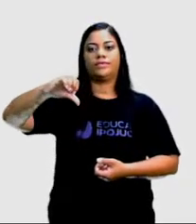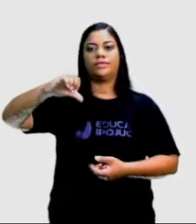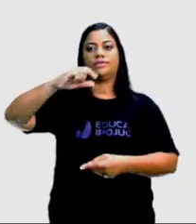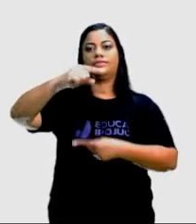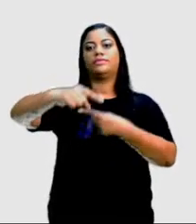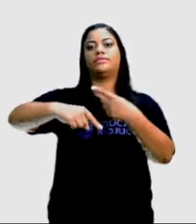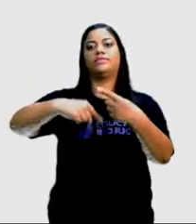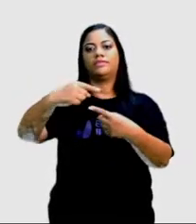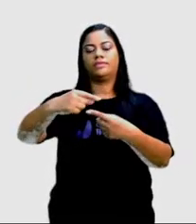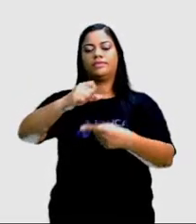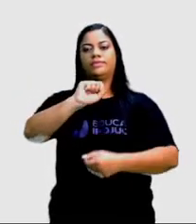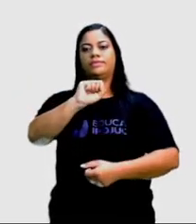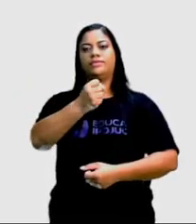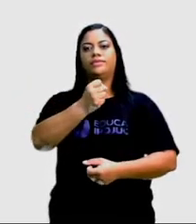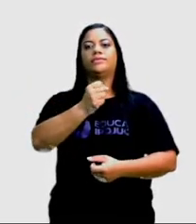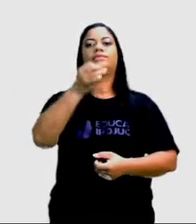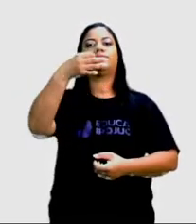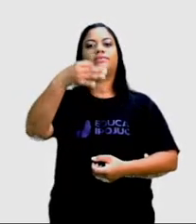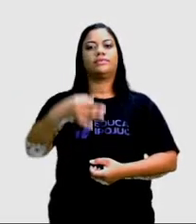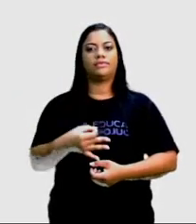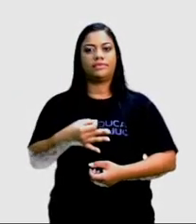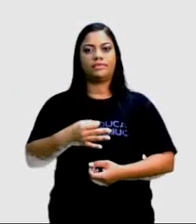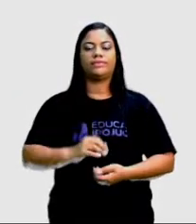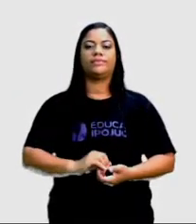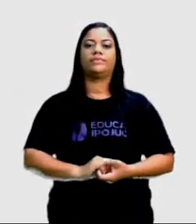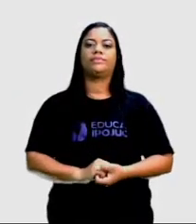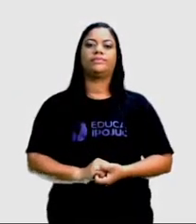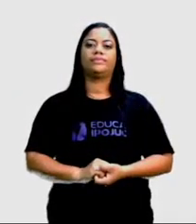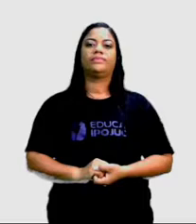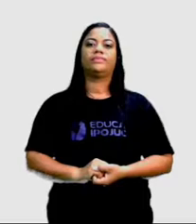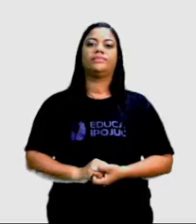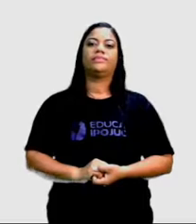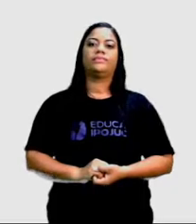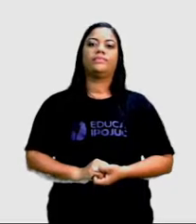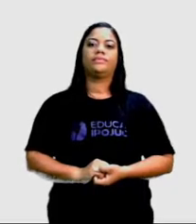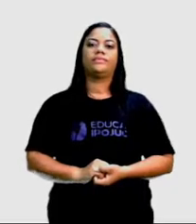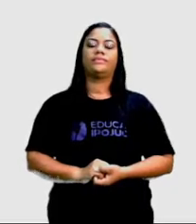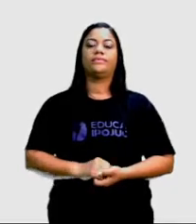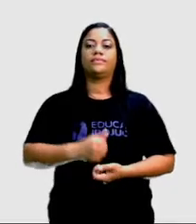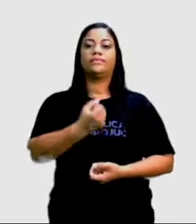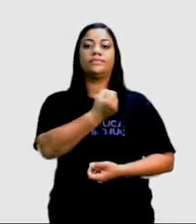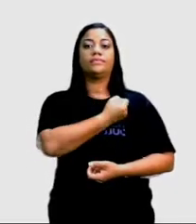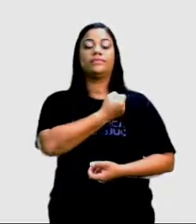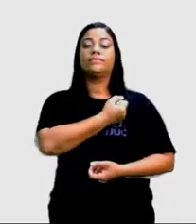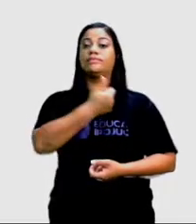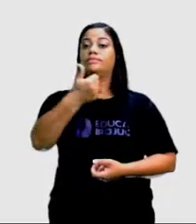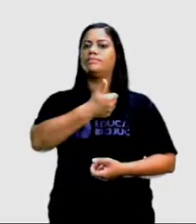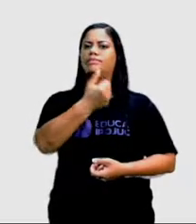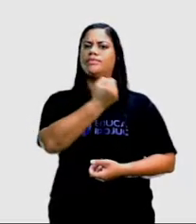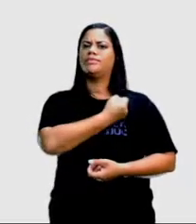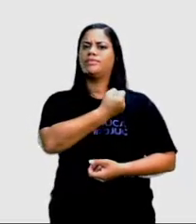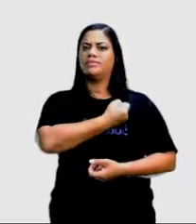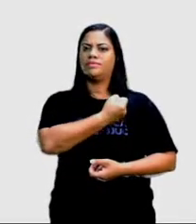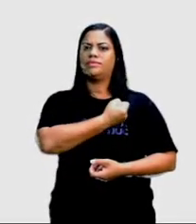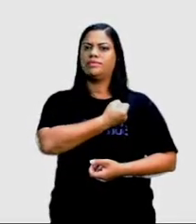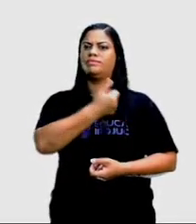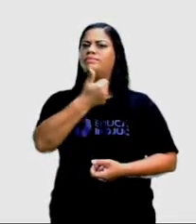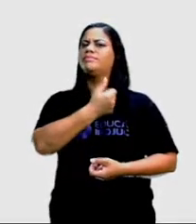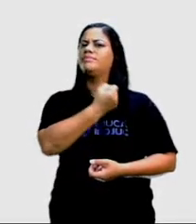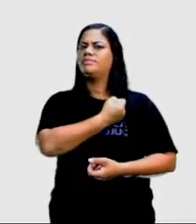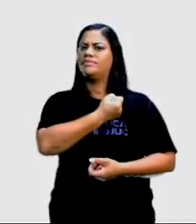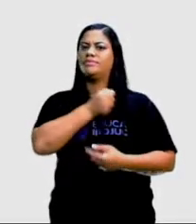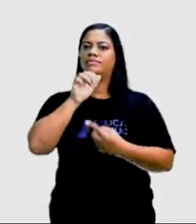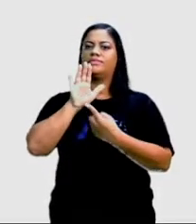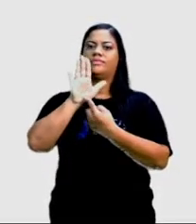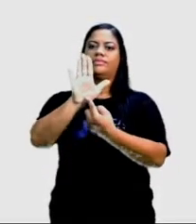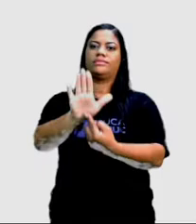do 8, correto? E a letra G, primeiro número da reta. Qual é o primeiro que se apresenta